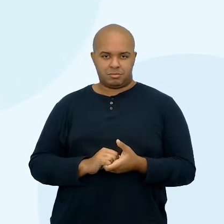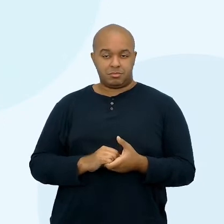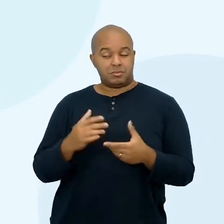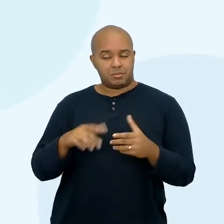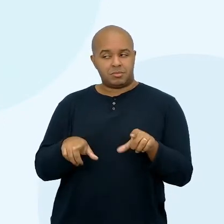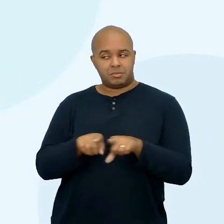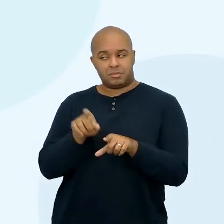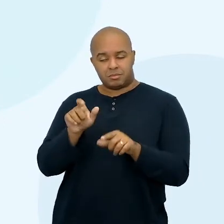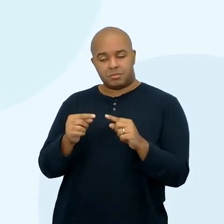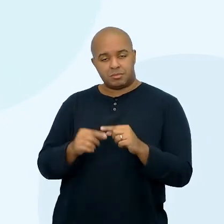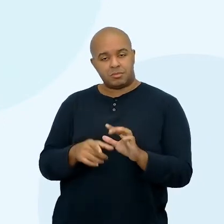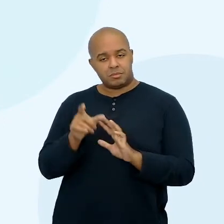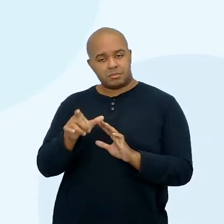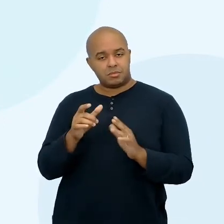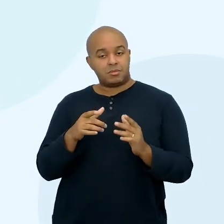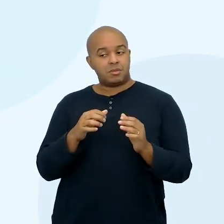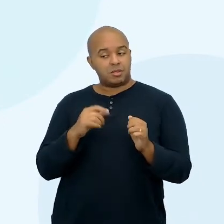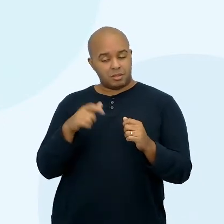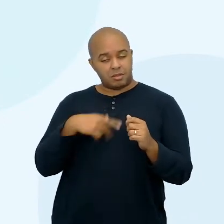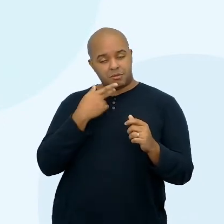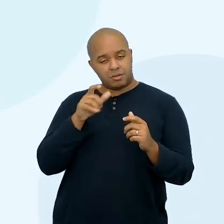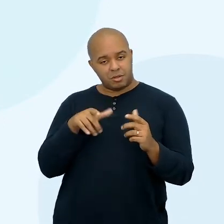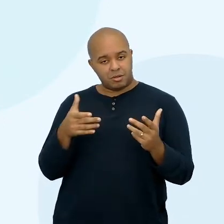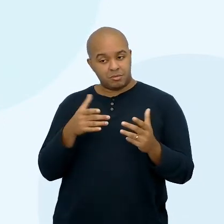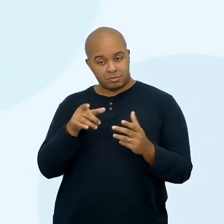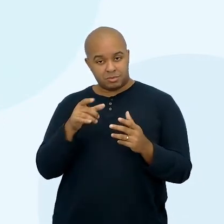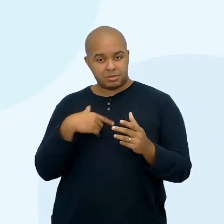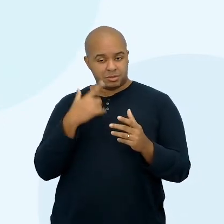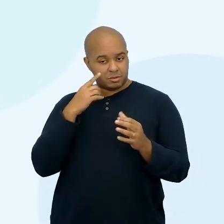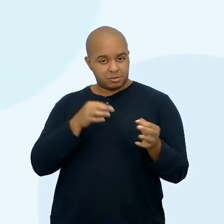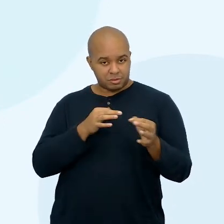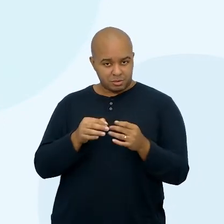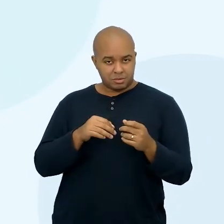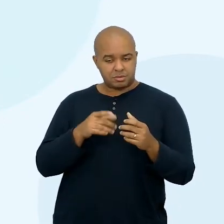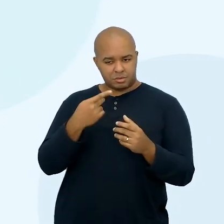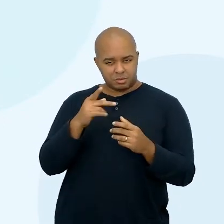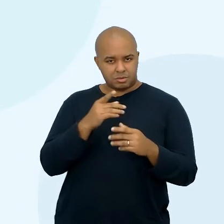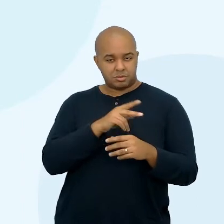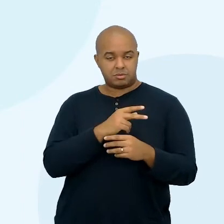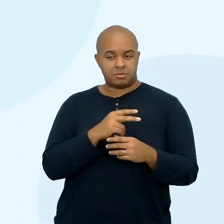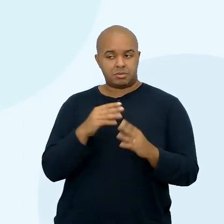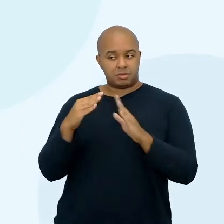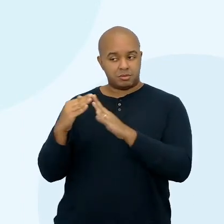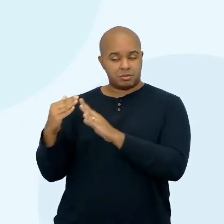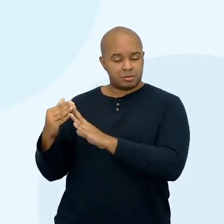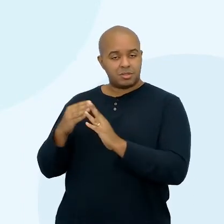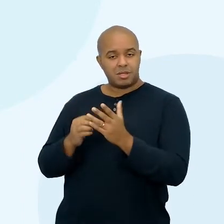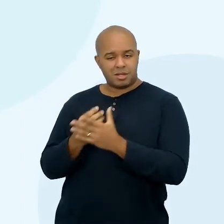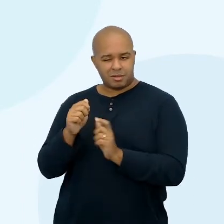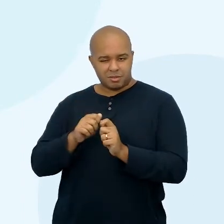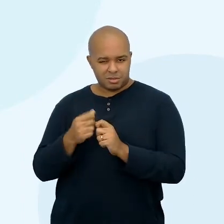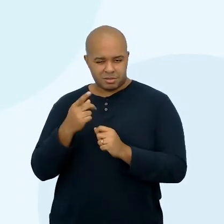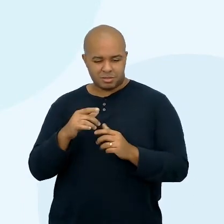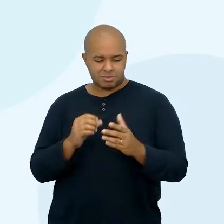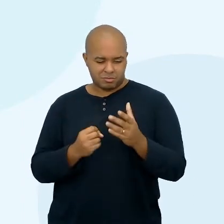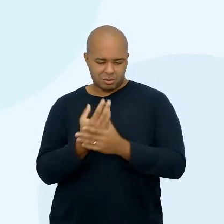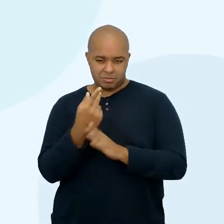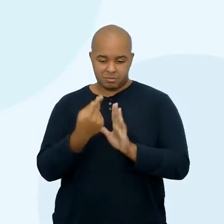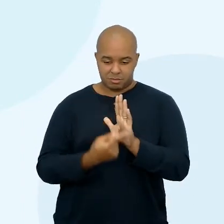deixei em letra garrafal, diretamente para os órgãos institucionais. E